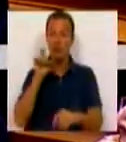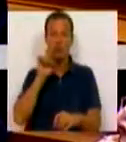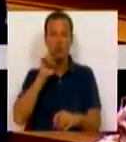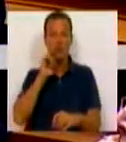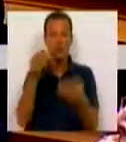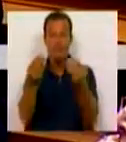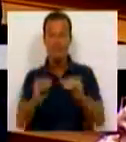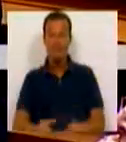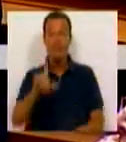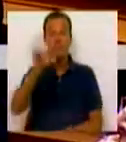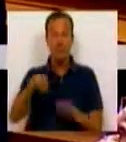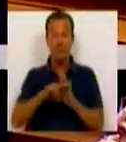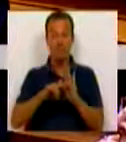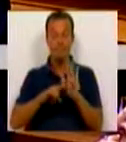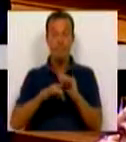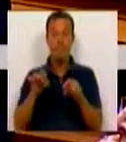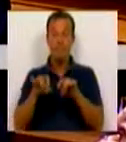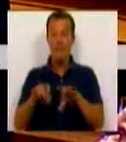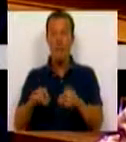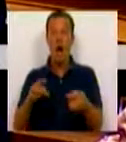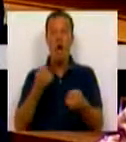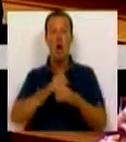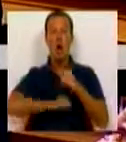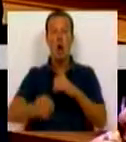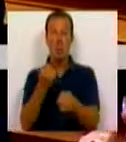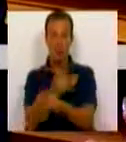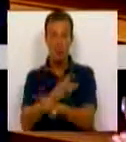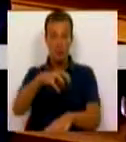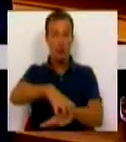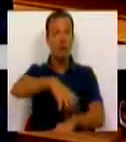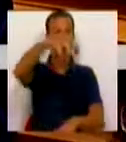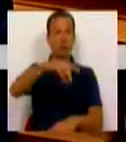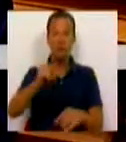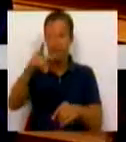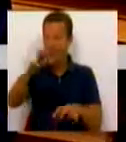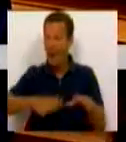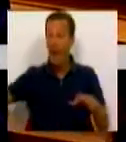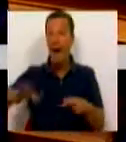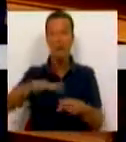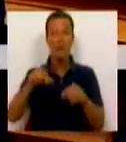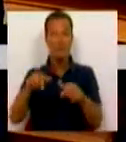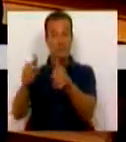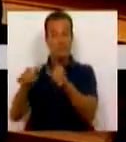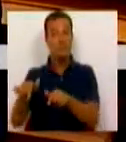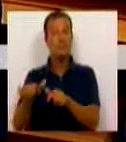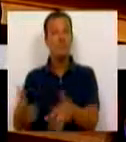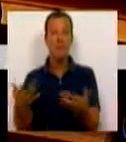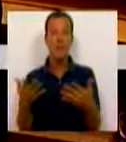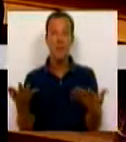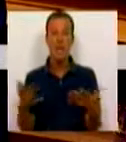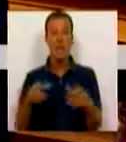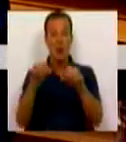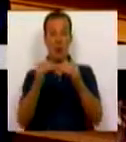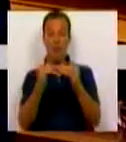e de medidas de autoproteção contra incêndios em edifícios e em recintos classificados, como integrando a categoria